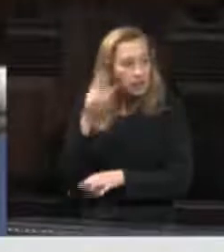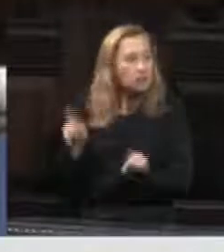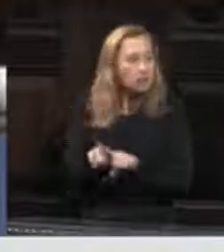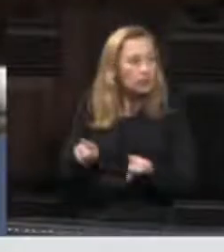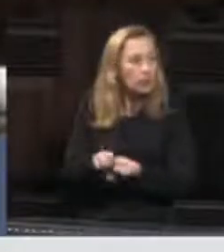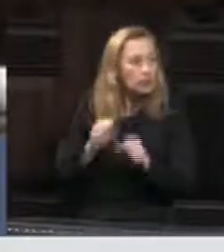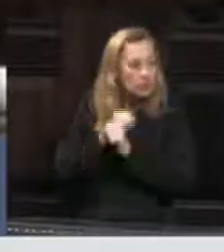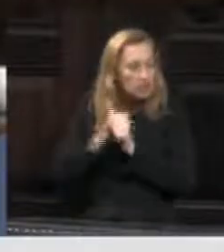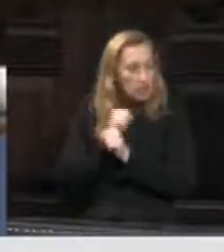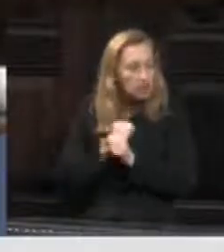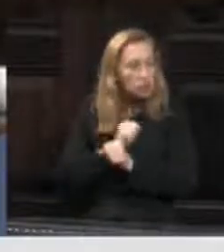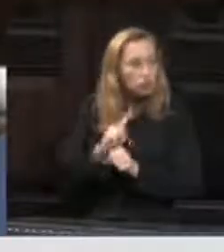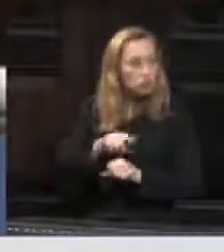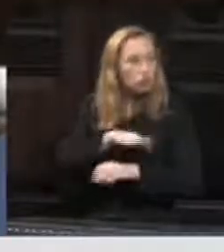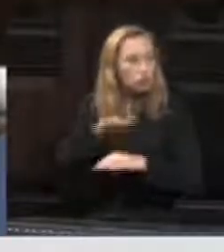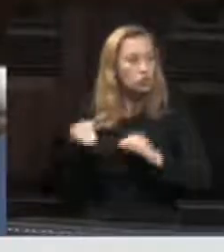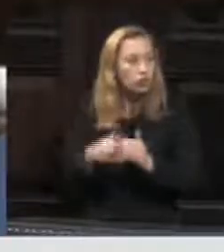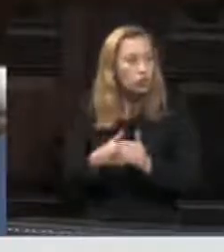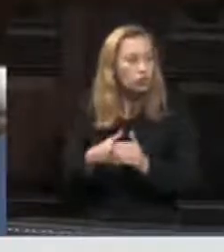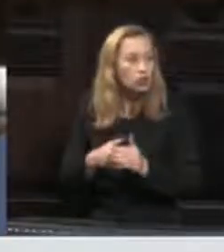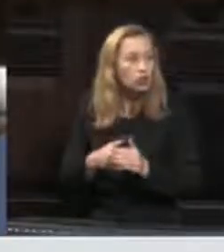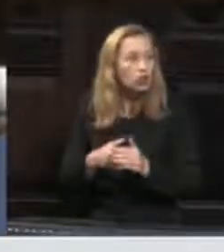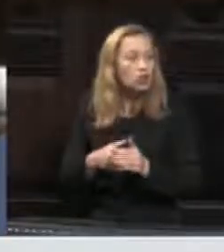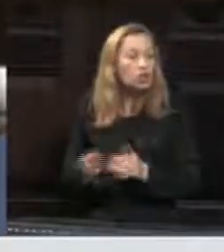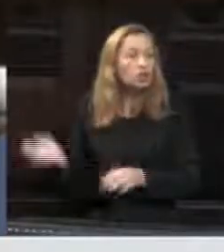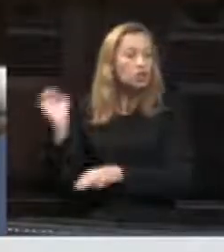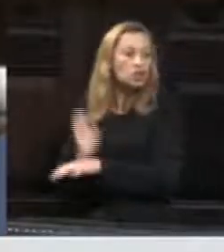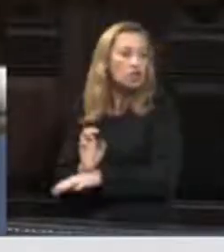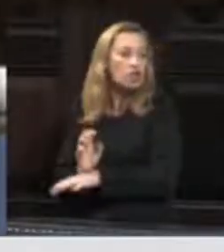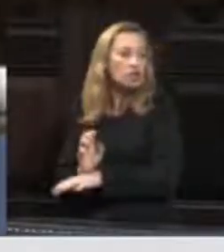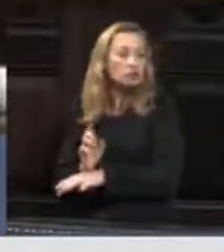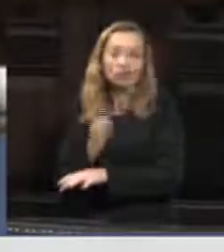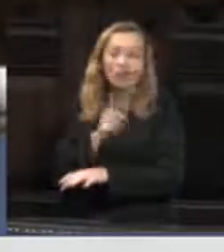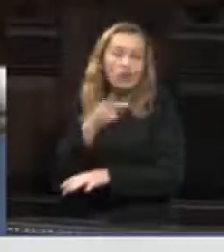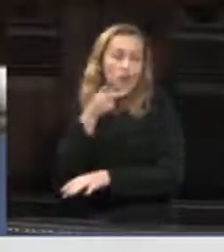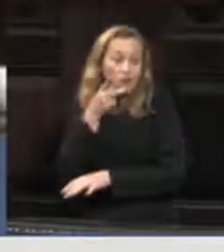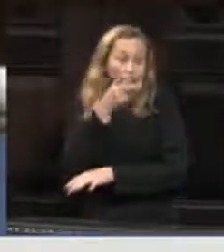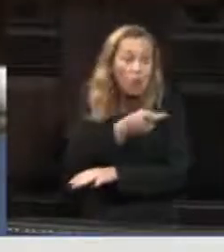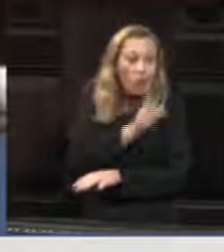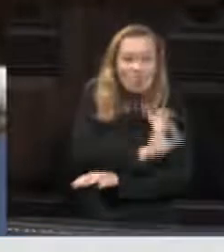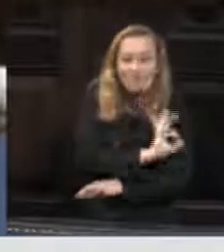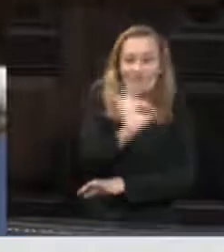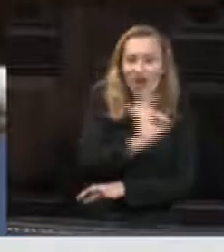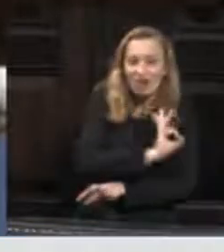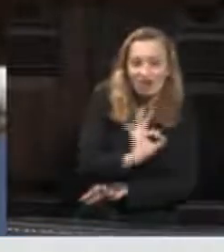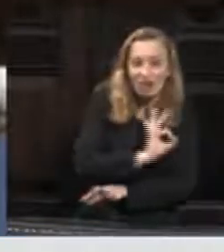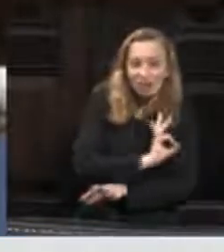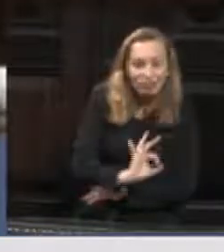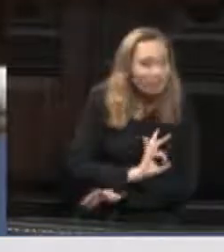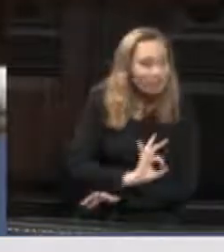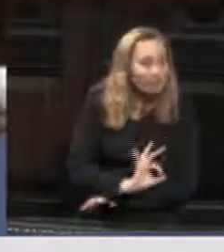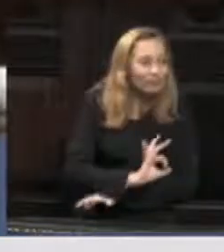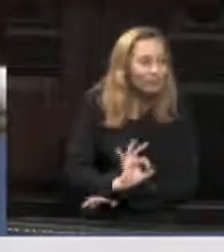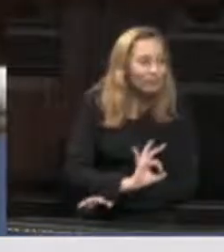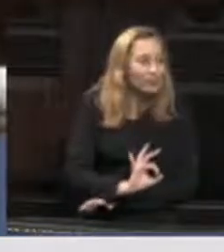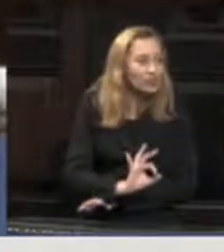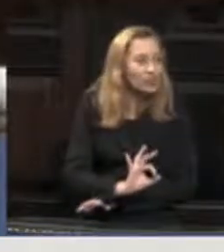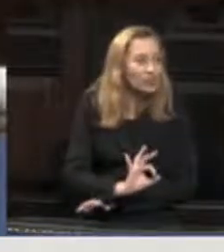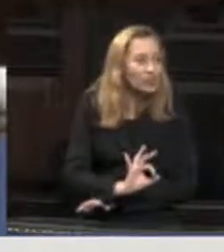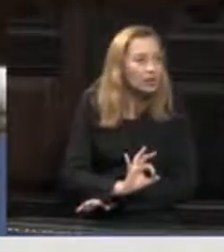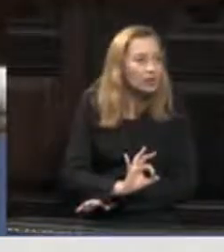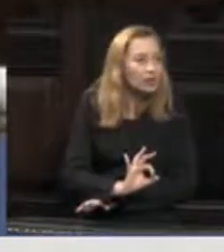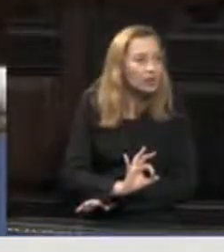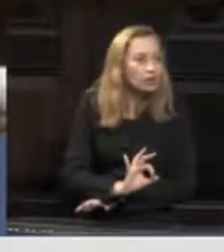incapaz de dizer qual foi o retorno positivo em matéria de emprego de dinheiro para a